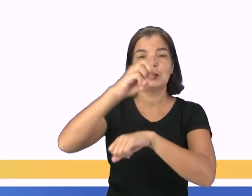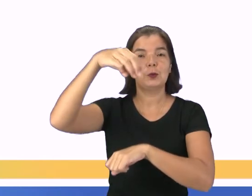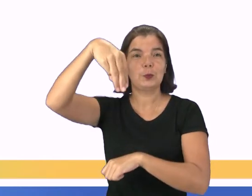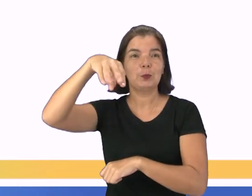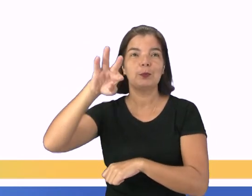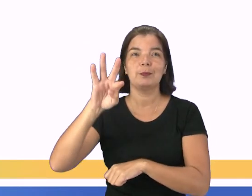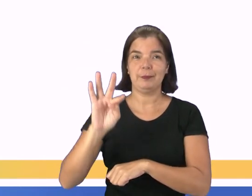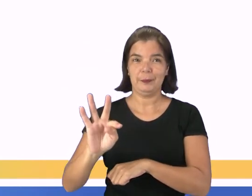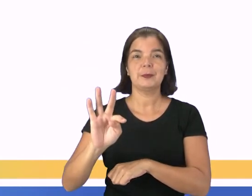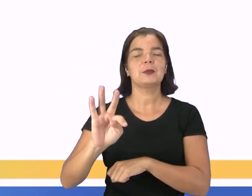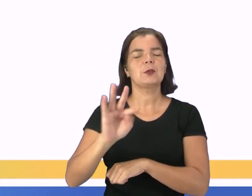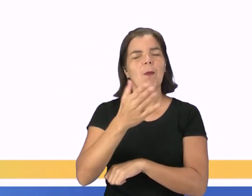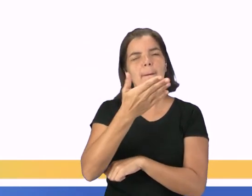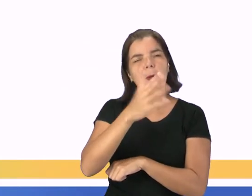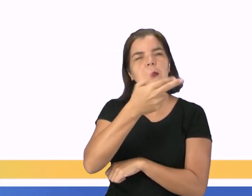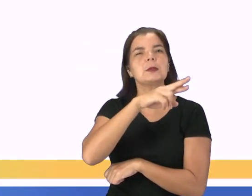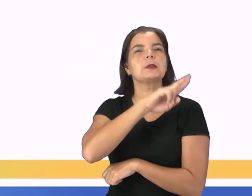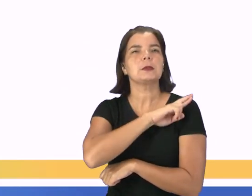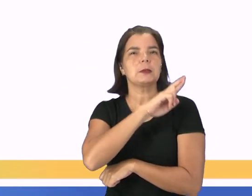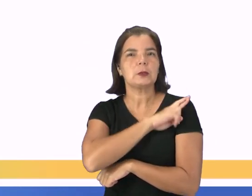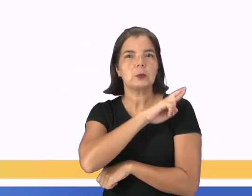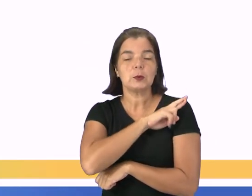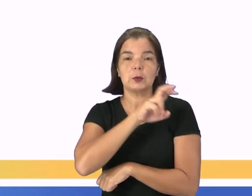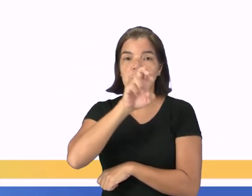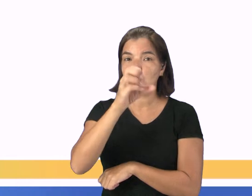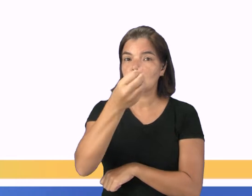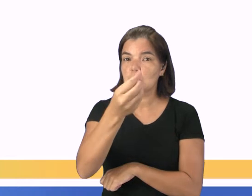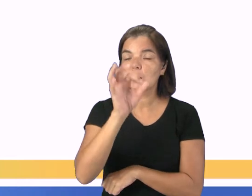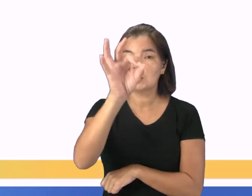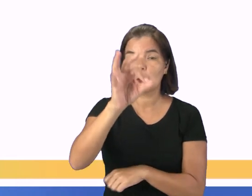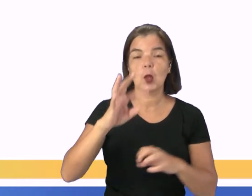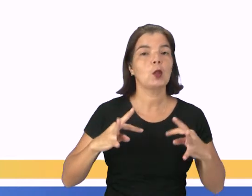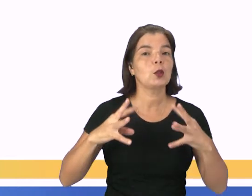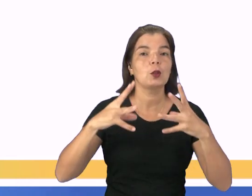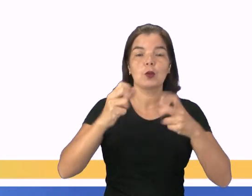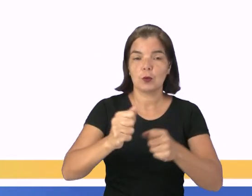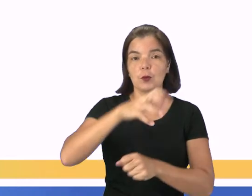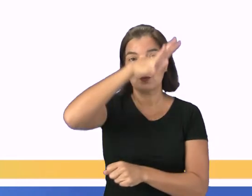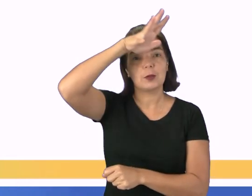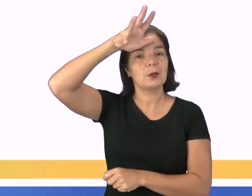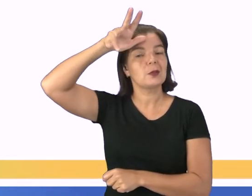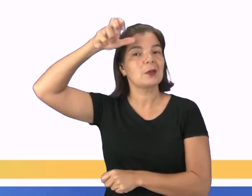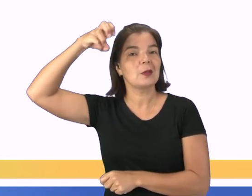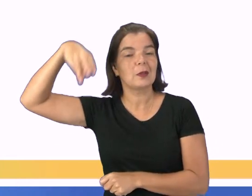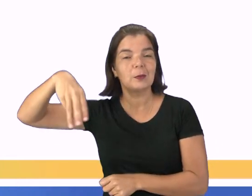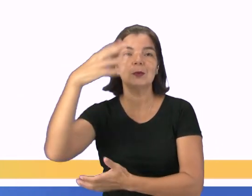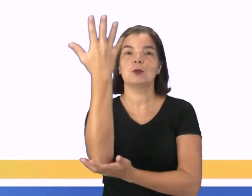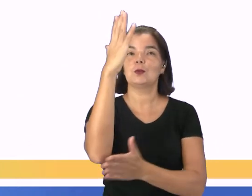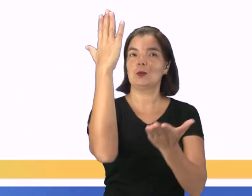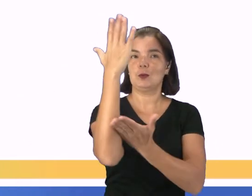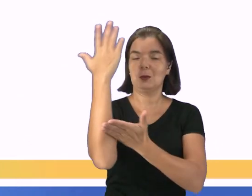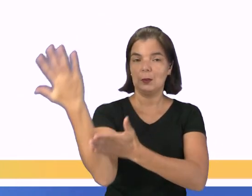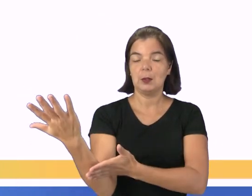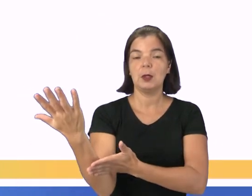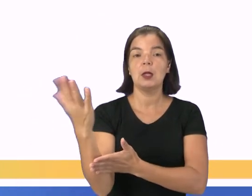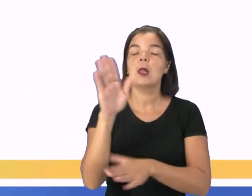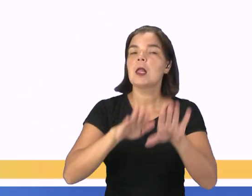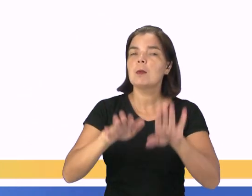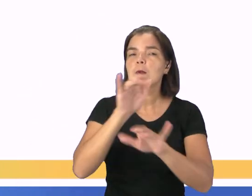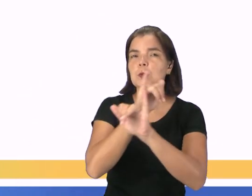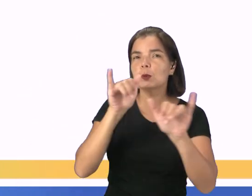4.974 quilômetros quadrados de floresta desmatada. Então, nesses mesmos 12 meses acumulados, somente